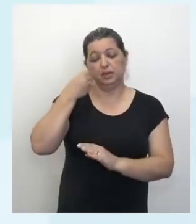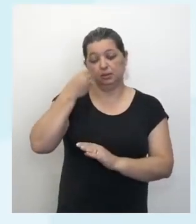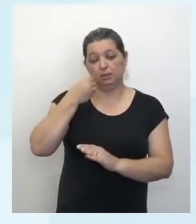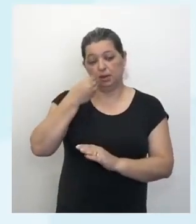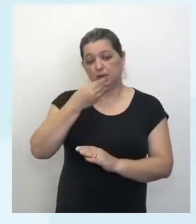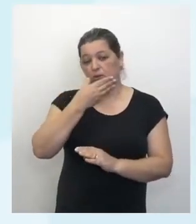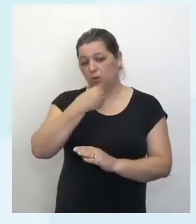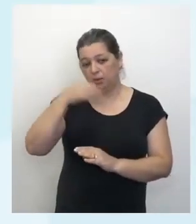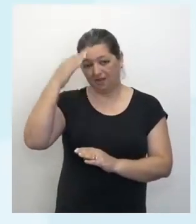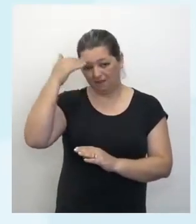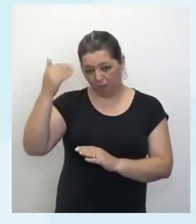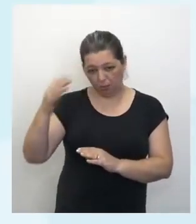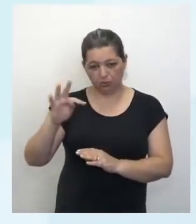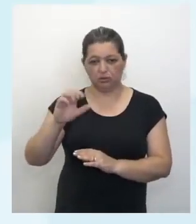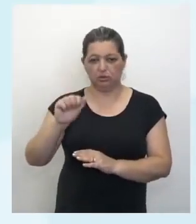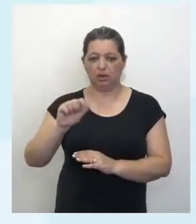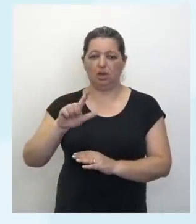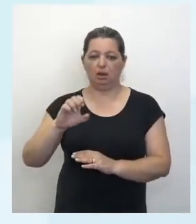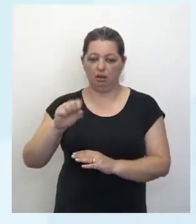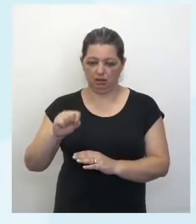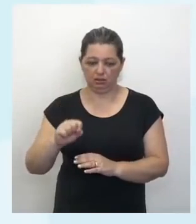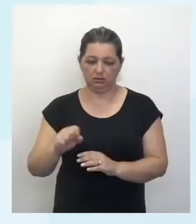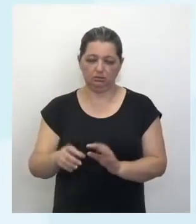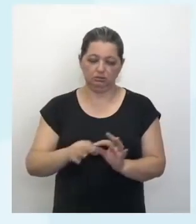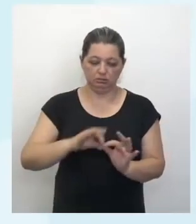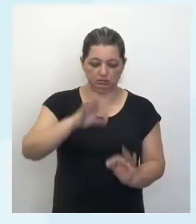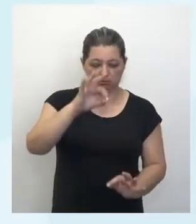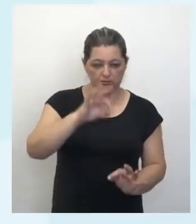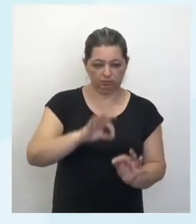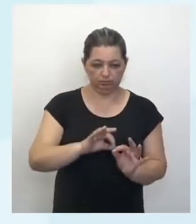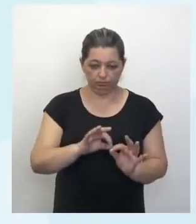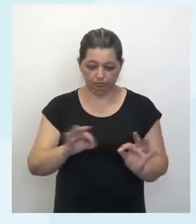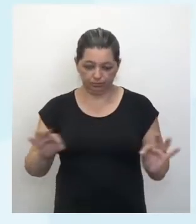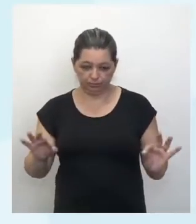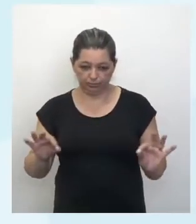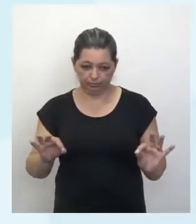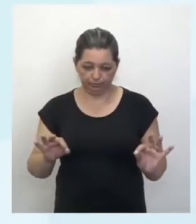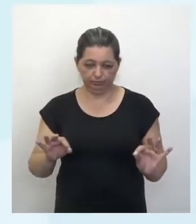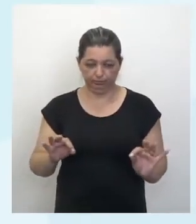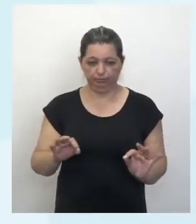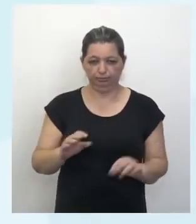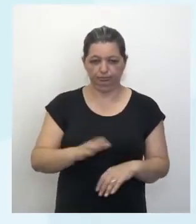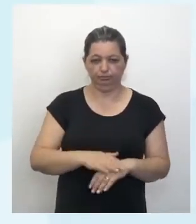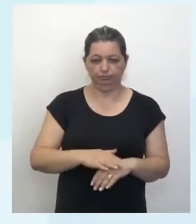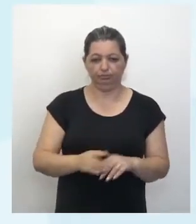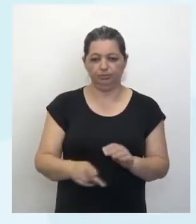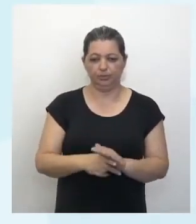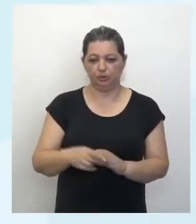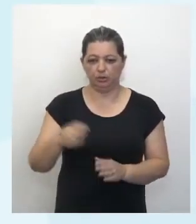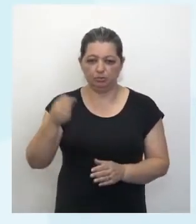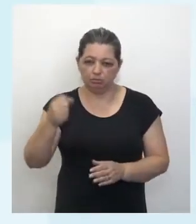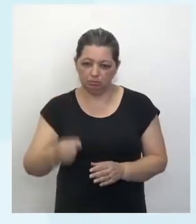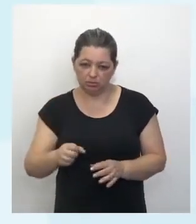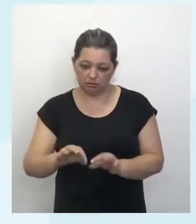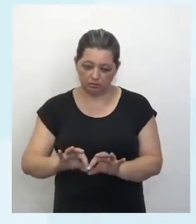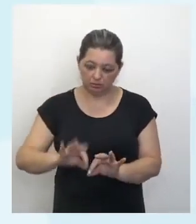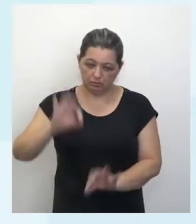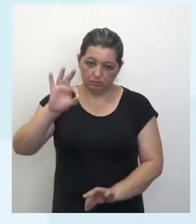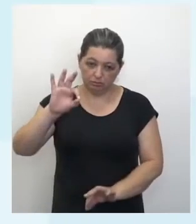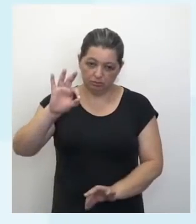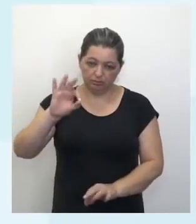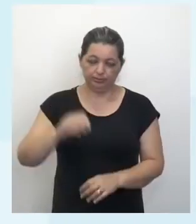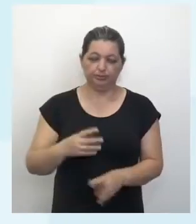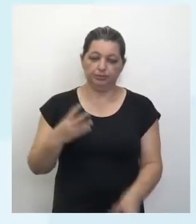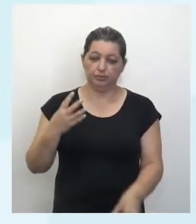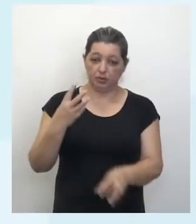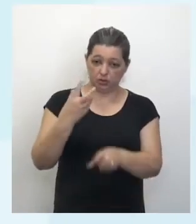então, a sombra da pirâmide com a altura da pirâmide e ele fez o mesmo, colocou uma estaquinha no chão e mediu a